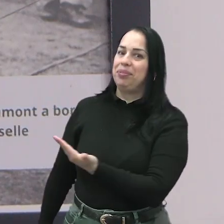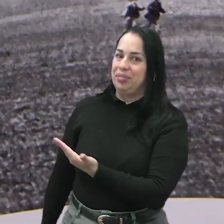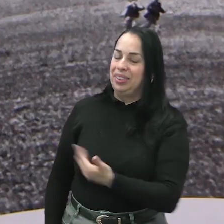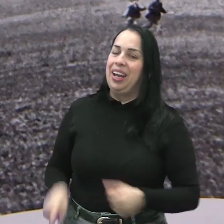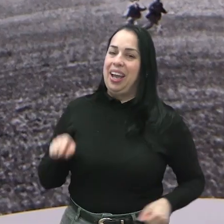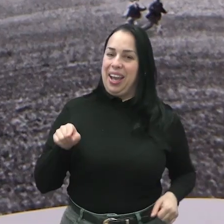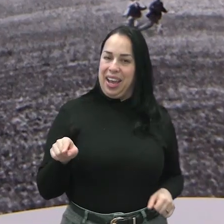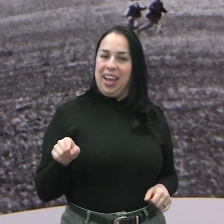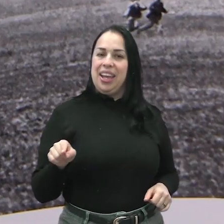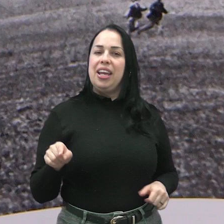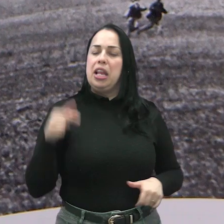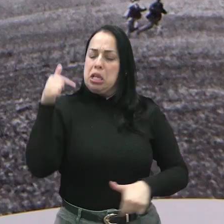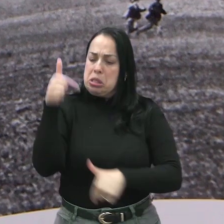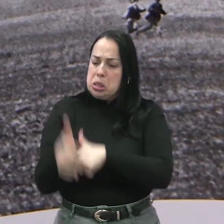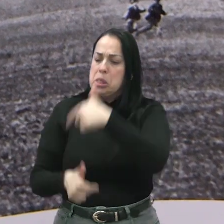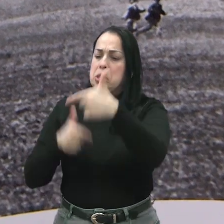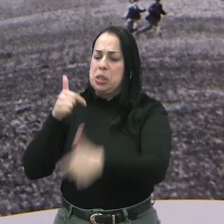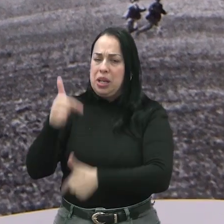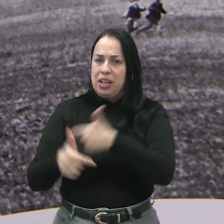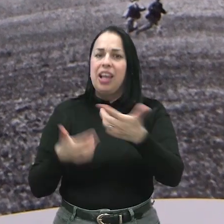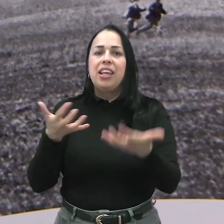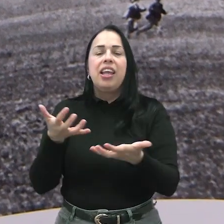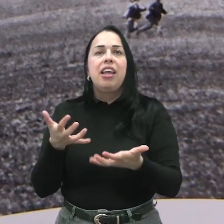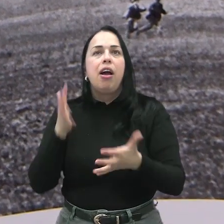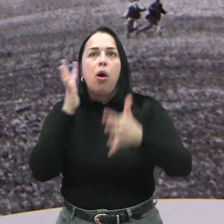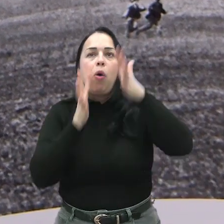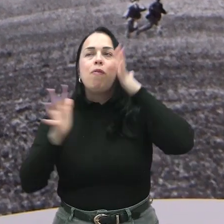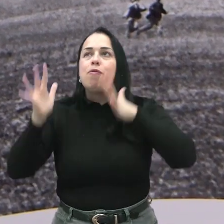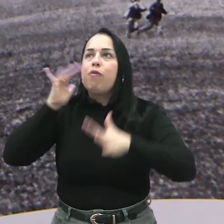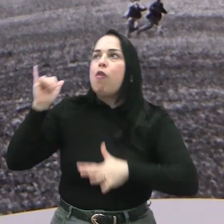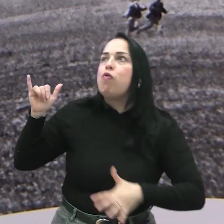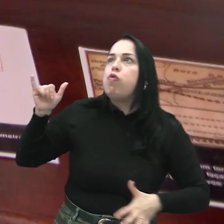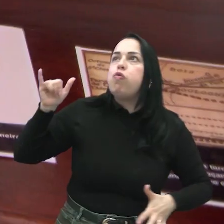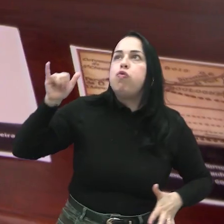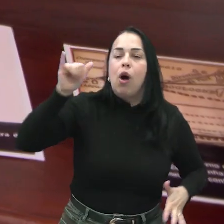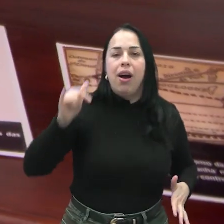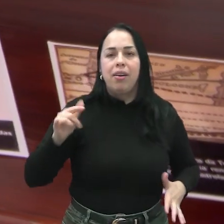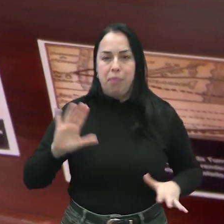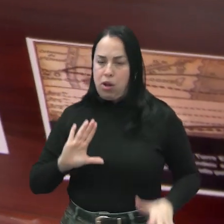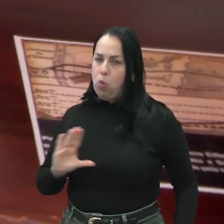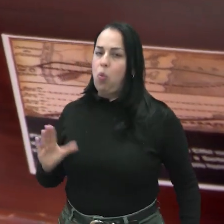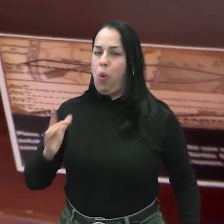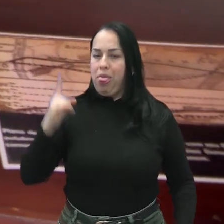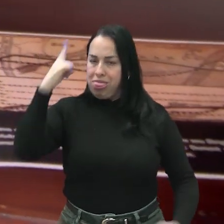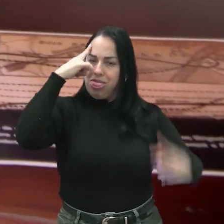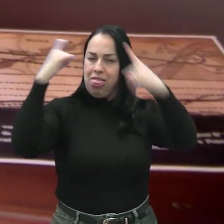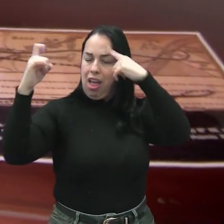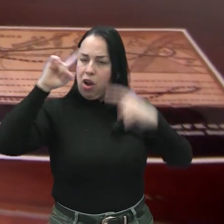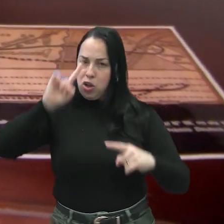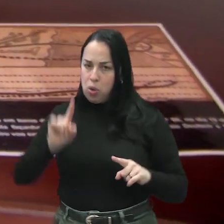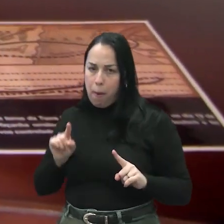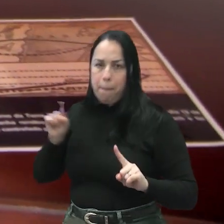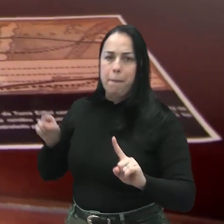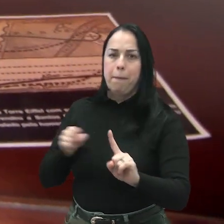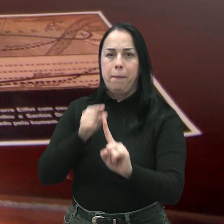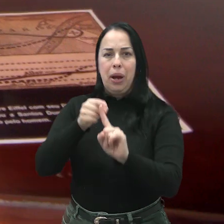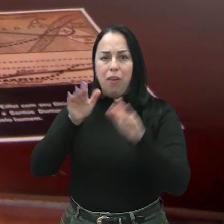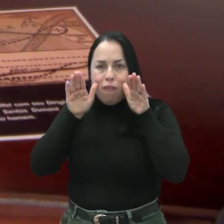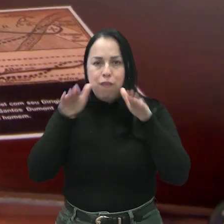Demoiselle. Santos Dumont dedicou a vida a conquistar o céu, com criatividade, coragem